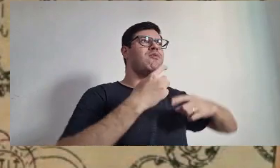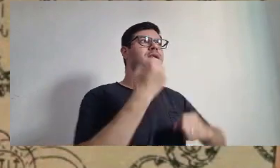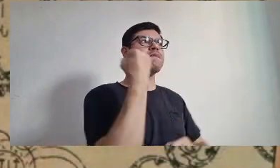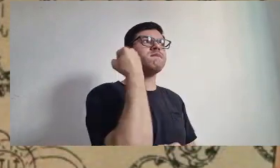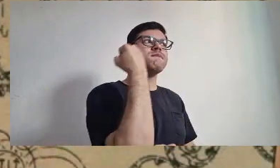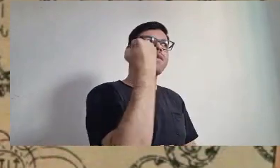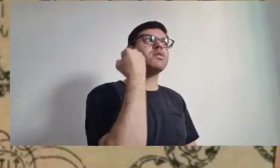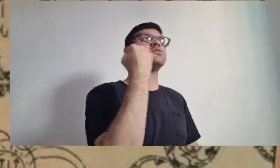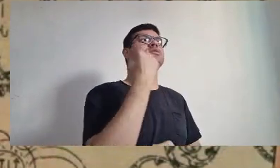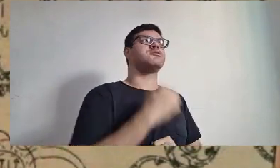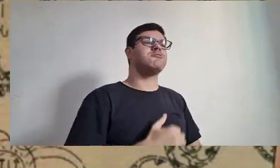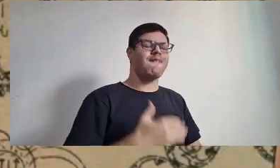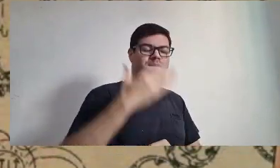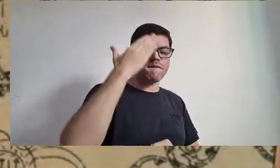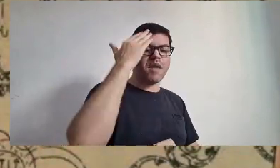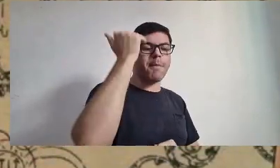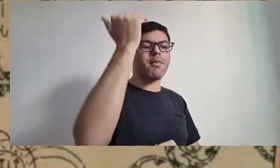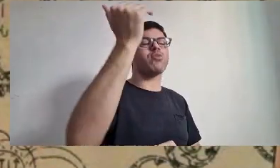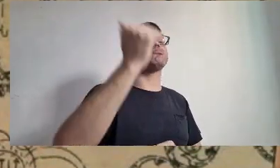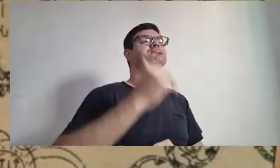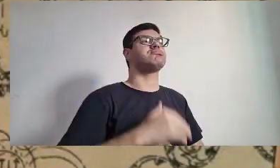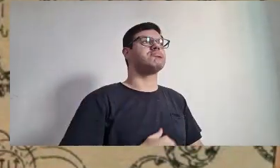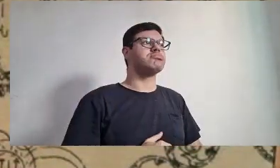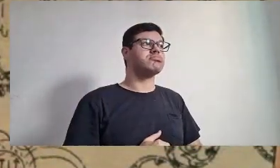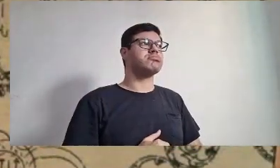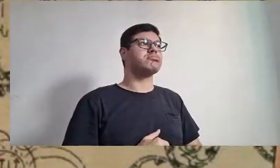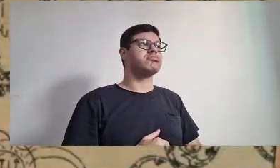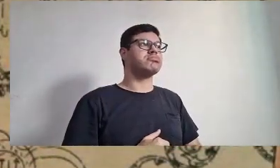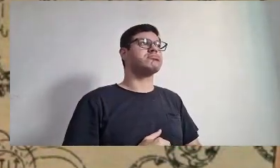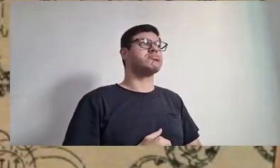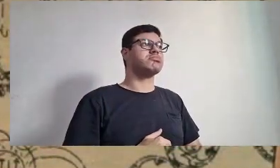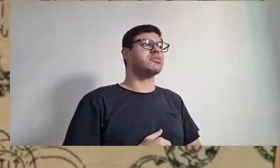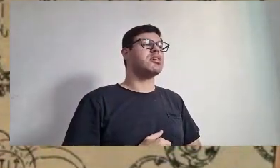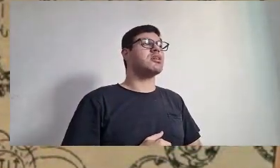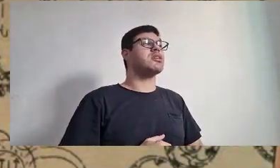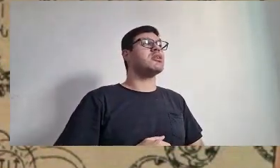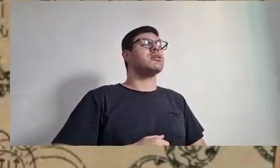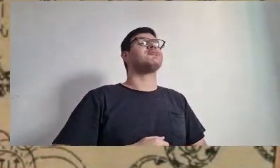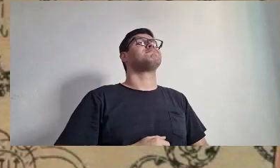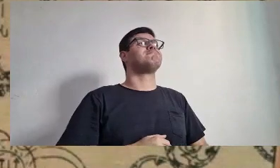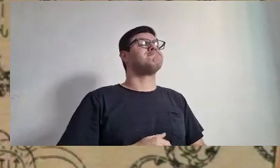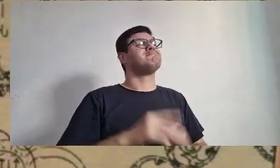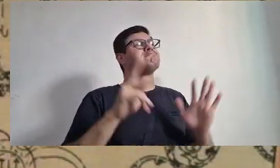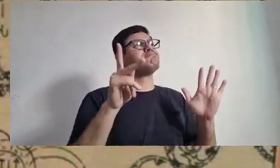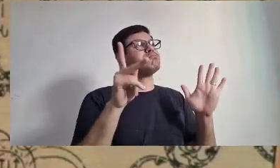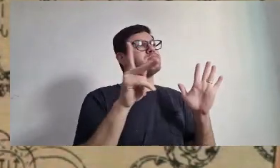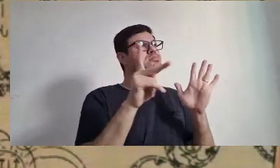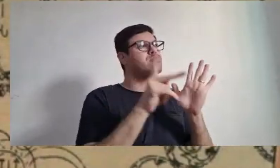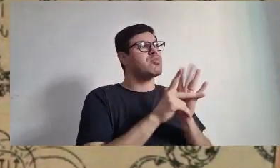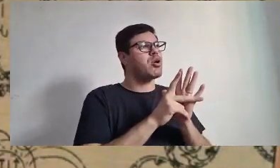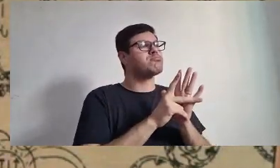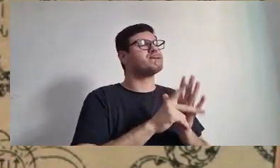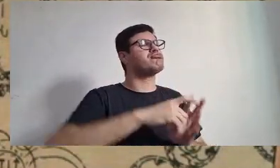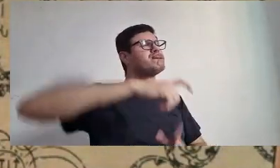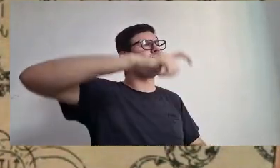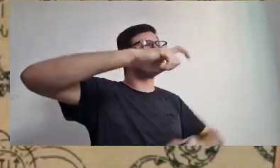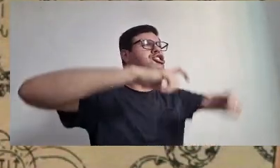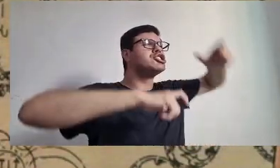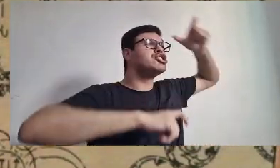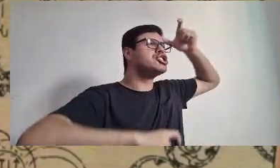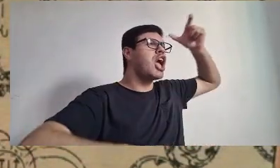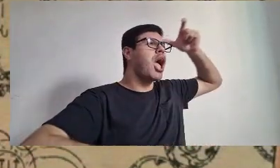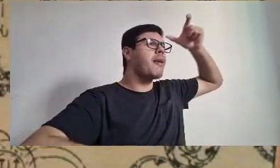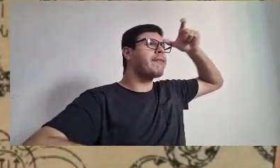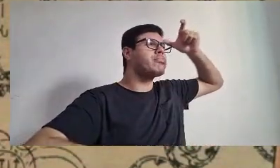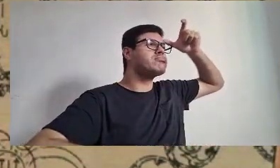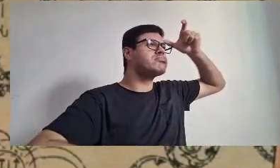um político muito poderoso, é o próprio diabo, que vai encarnar no ventre de uma mulher. Se